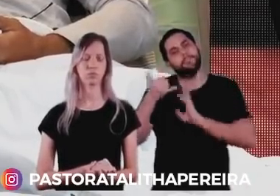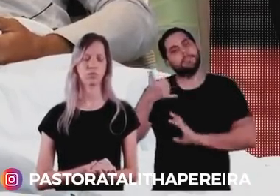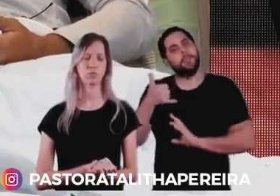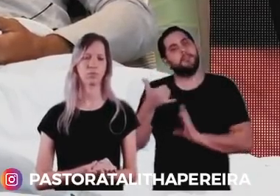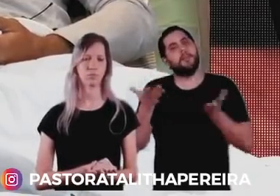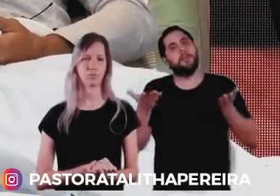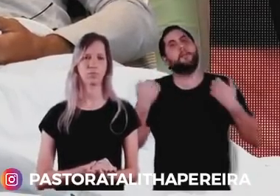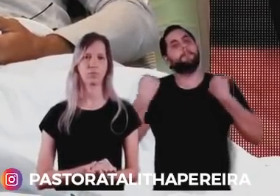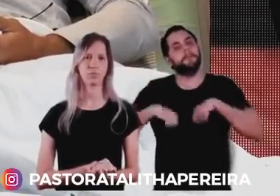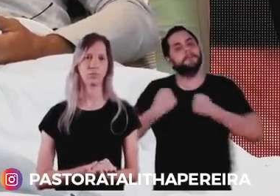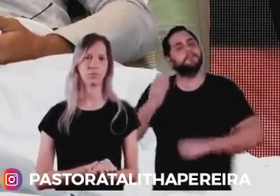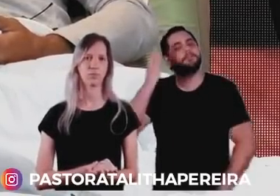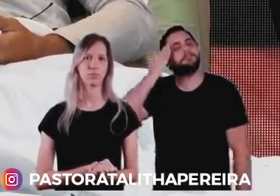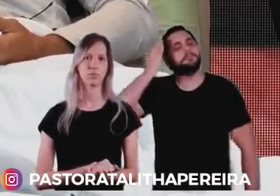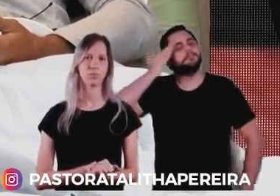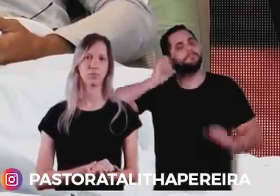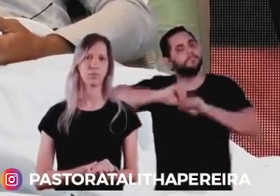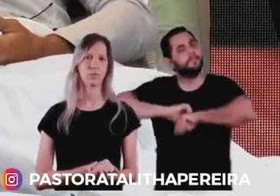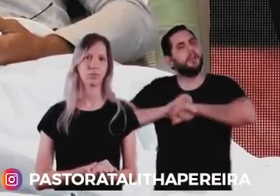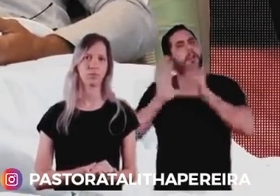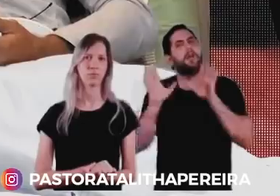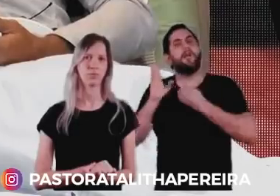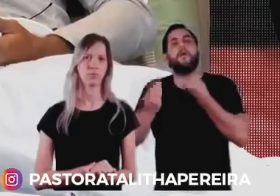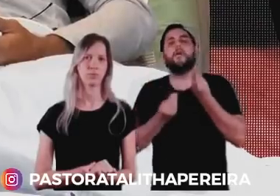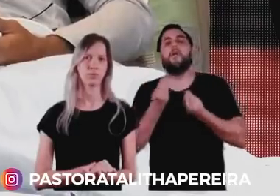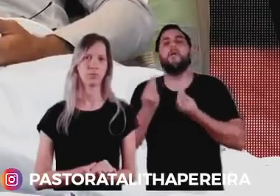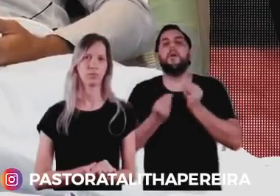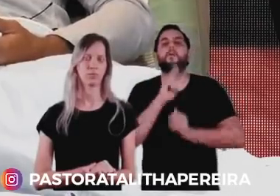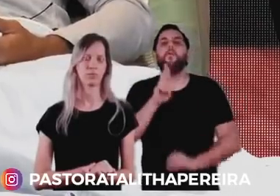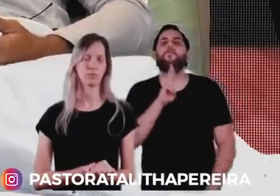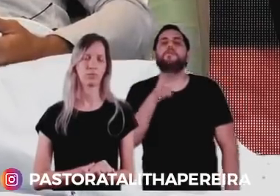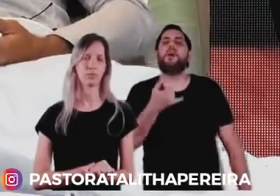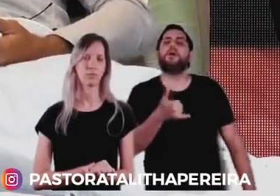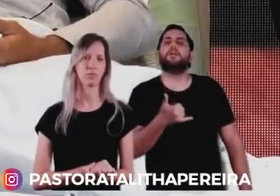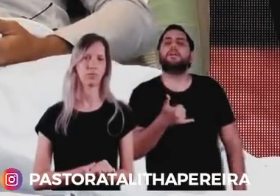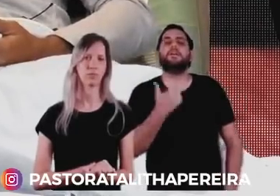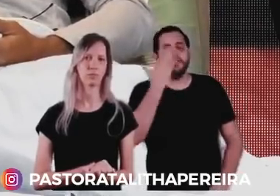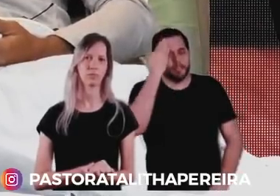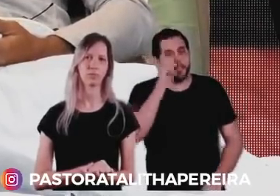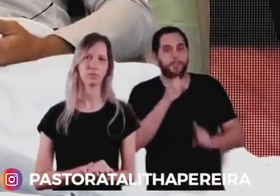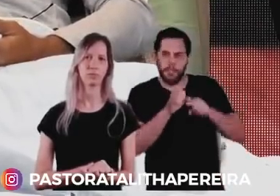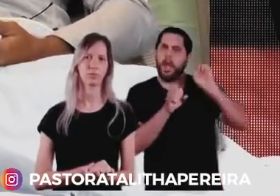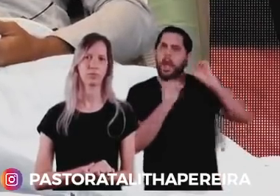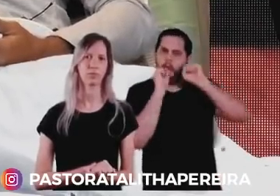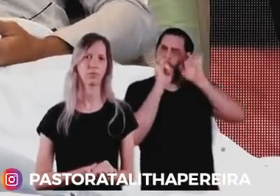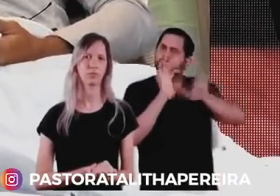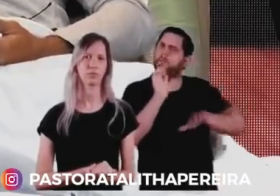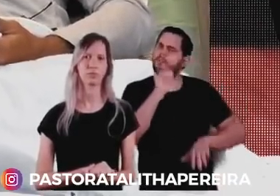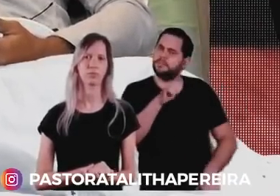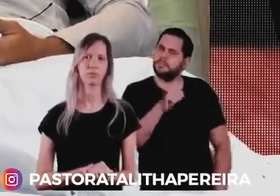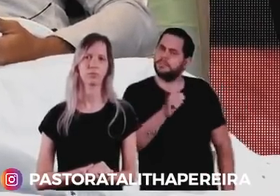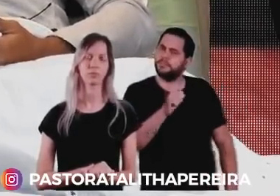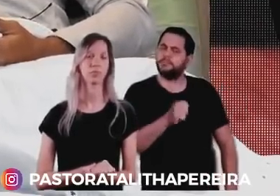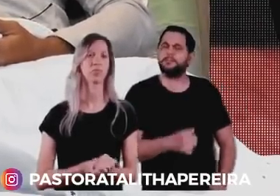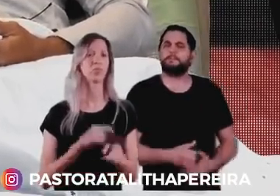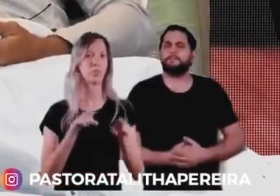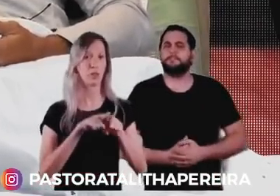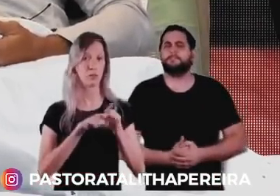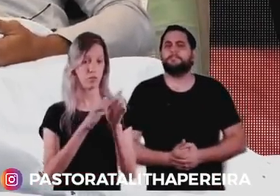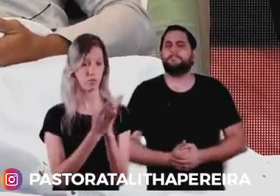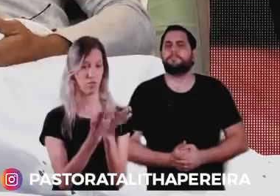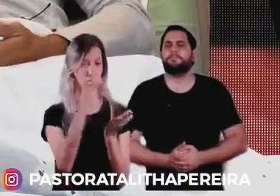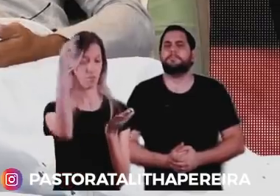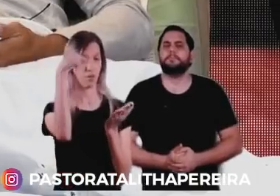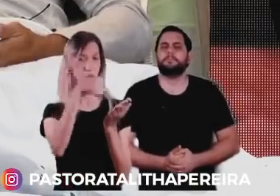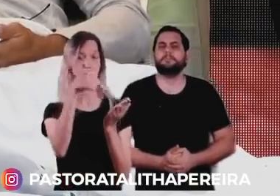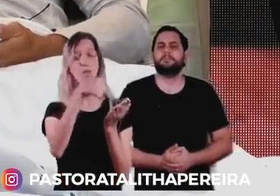gente, vamos saber como utilizar esse instrumento, que a gente sabe que abençoa bastante. E mas... quando a Bíblia